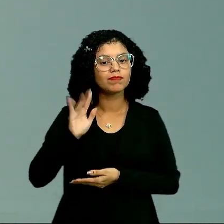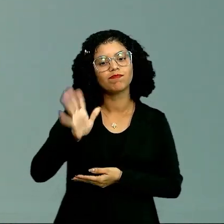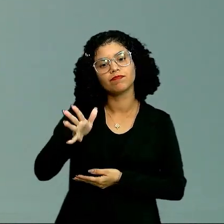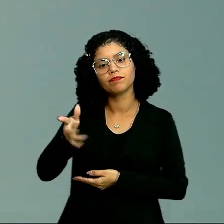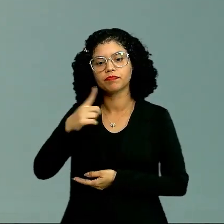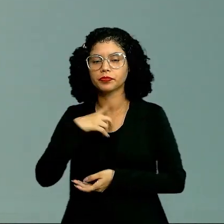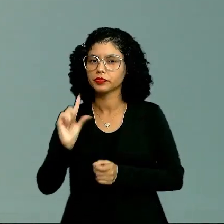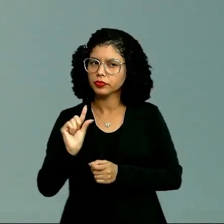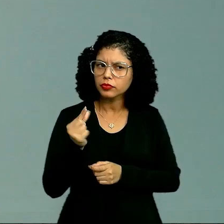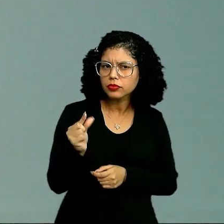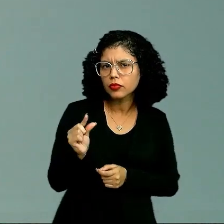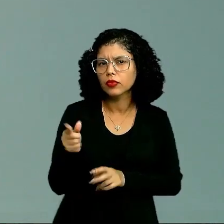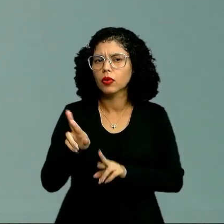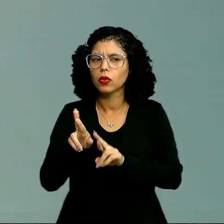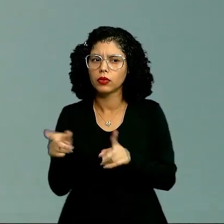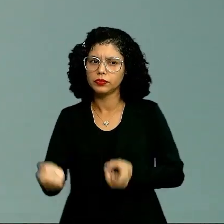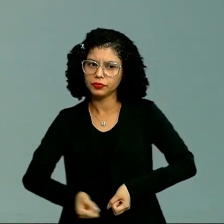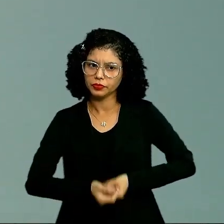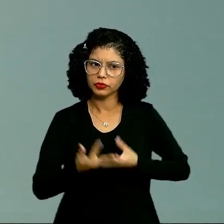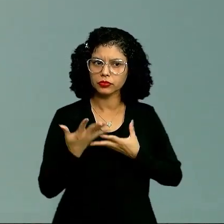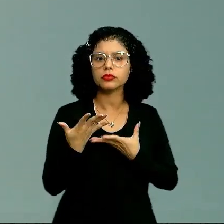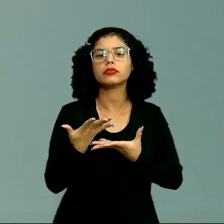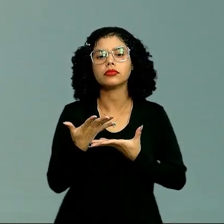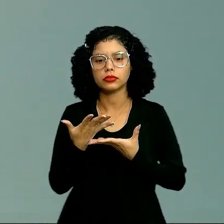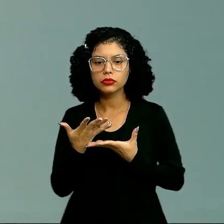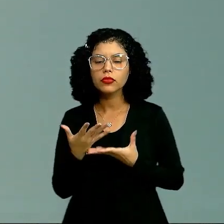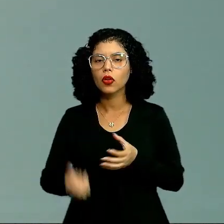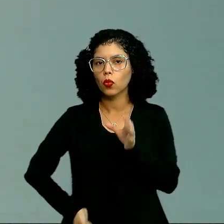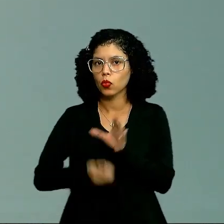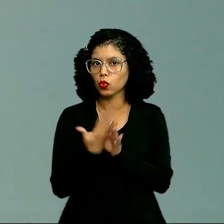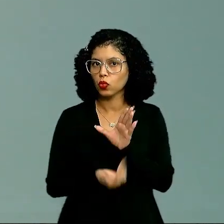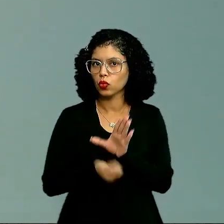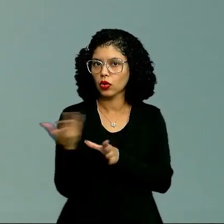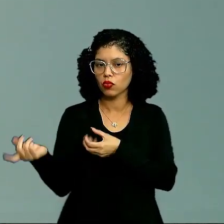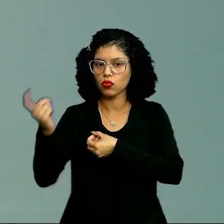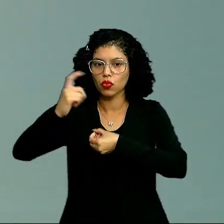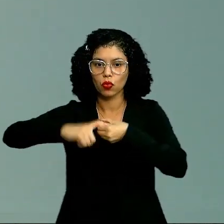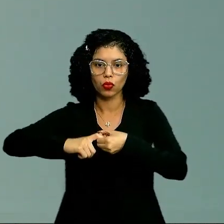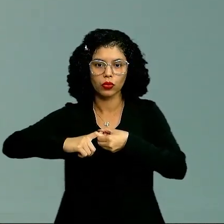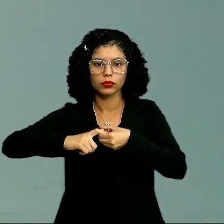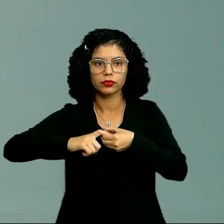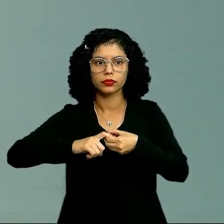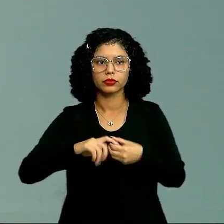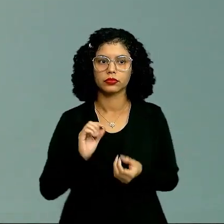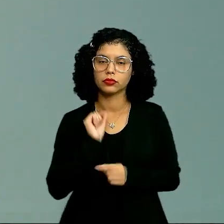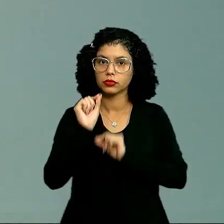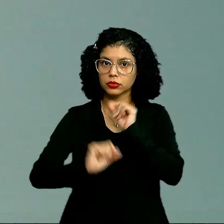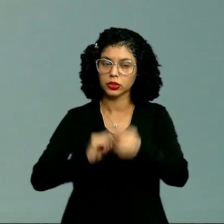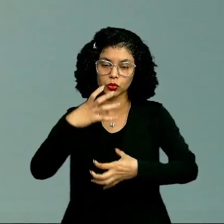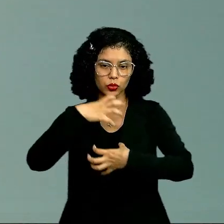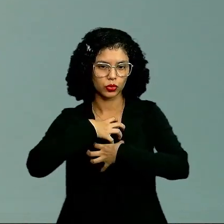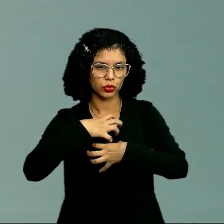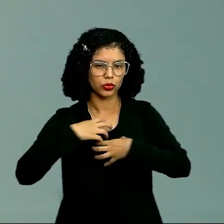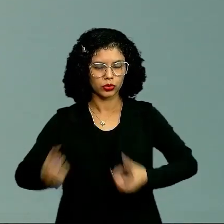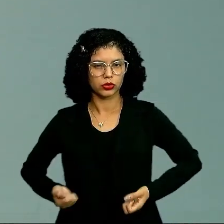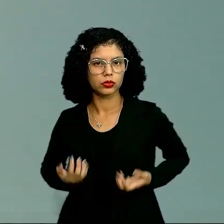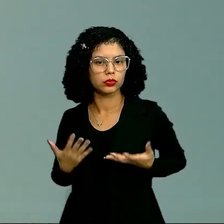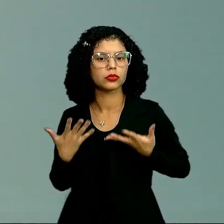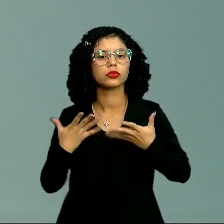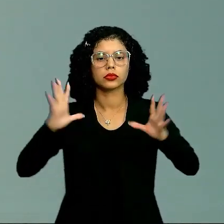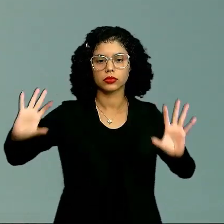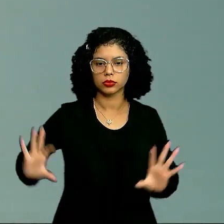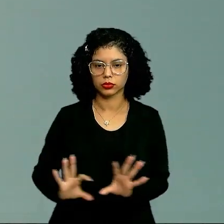tenho uma poesia mais intimista, uma produção que volta-se para os sentimentos, para